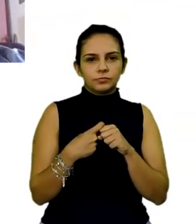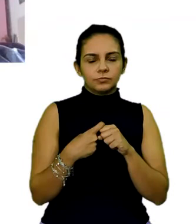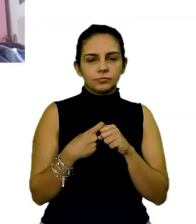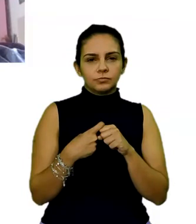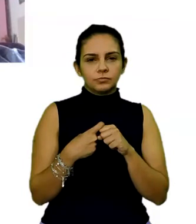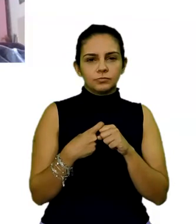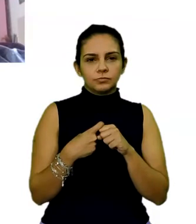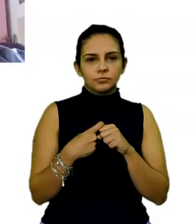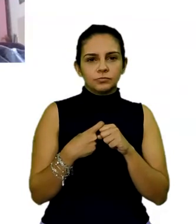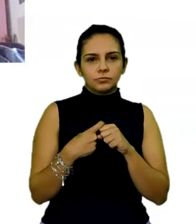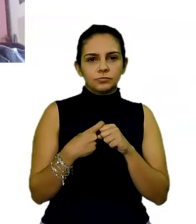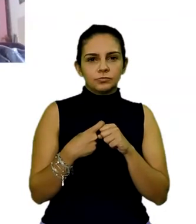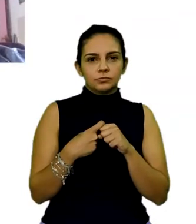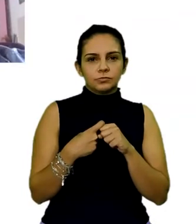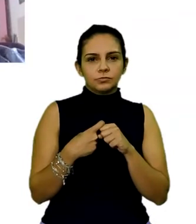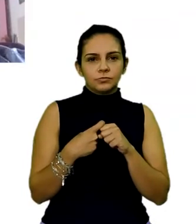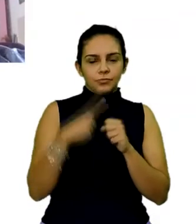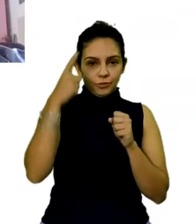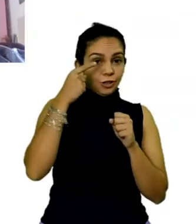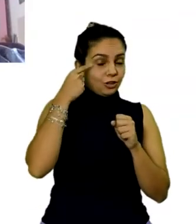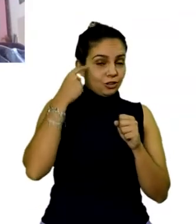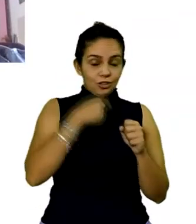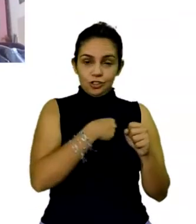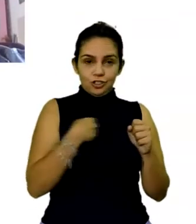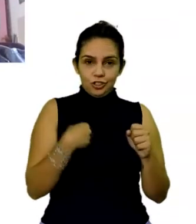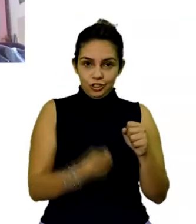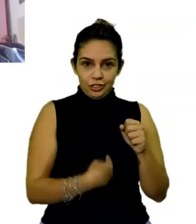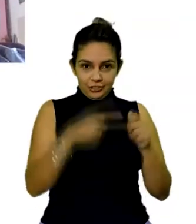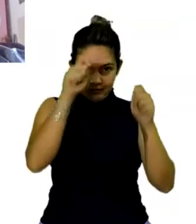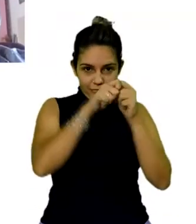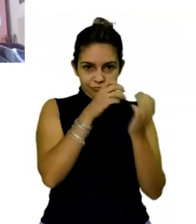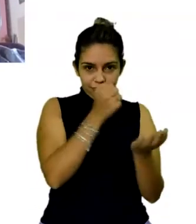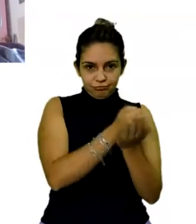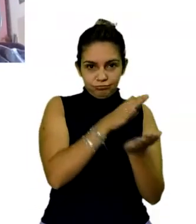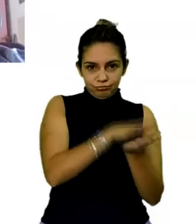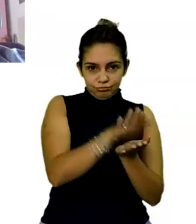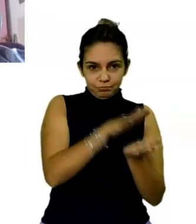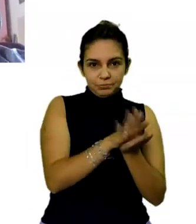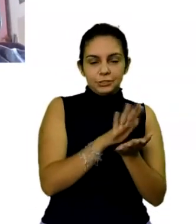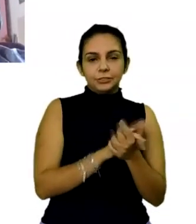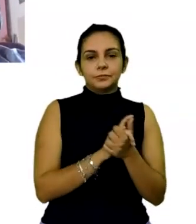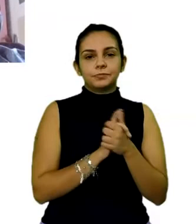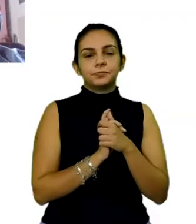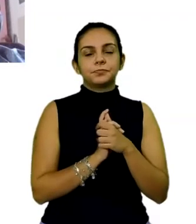impressos na China, né?